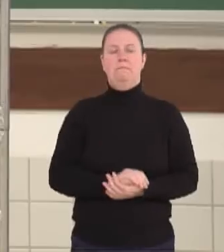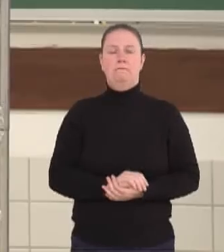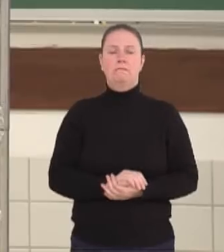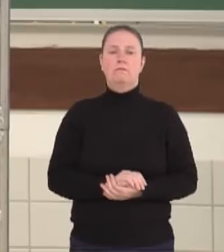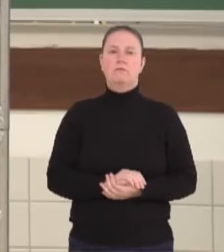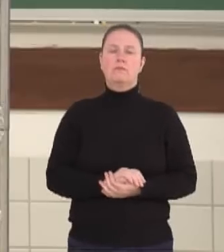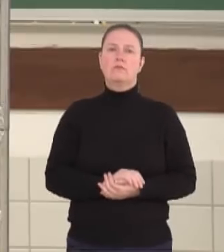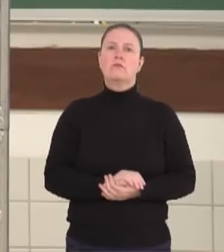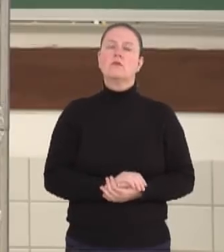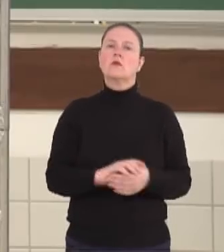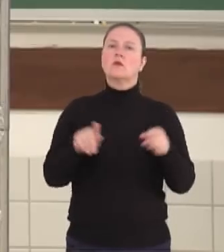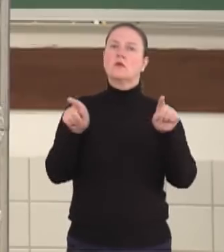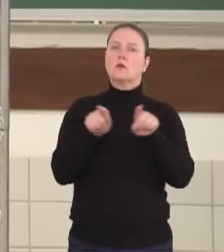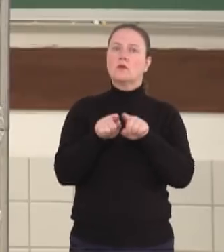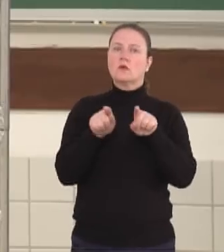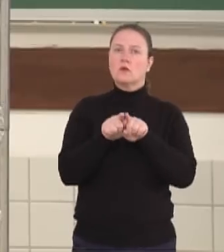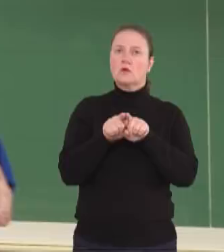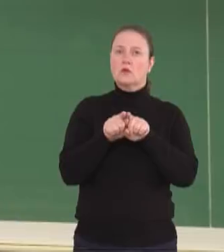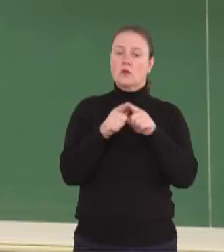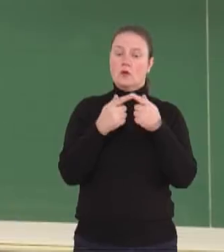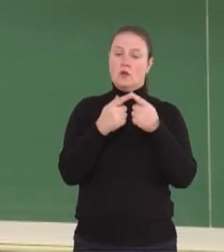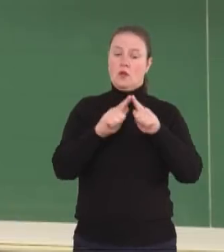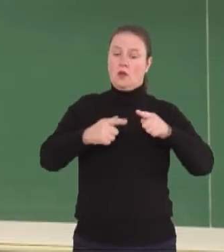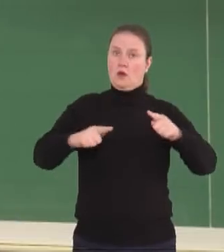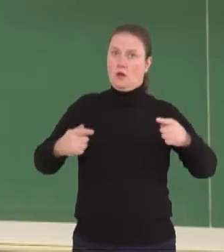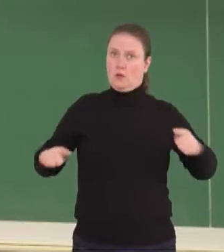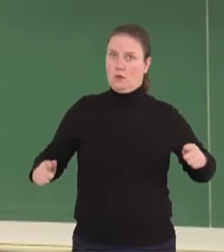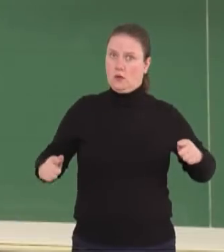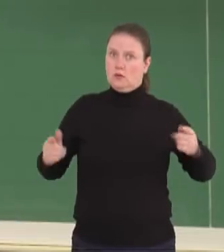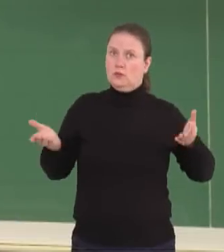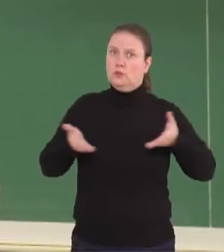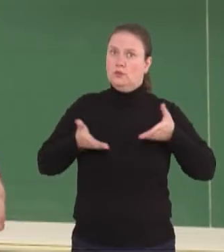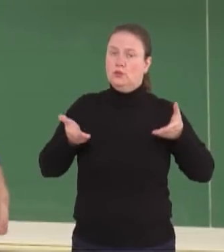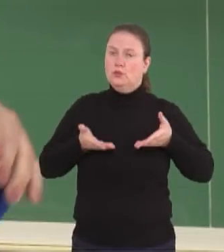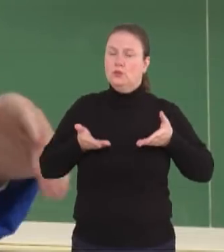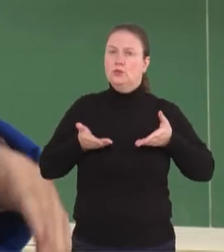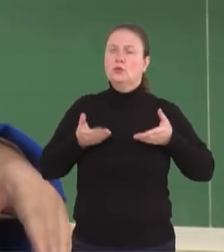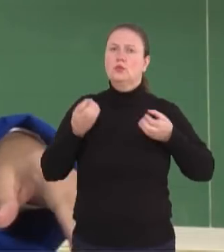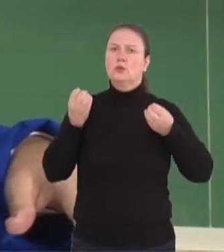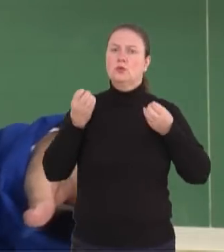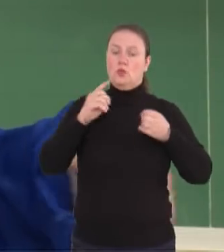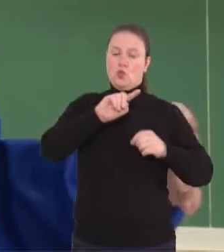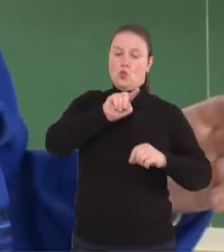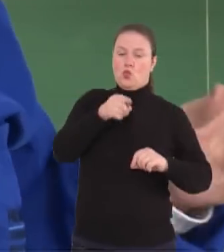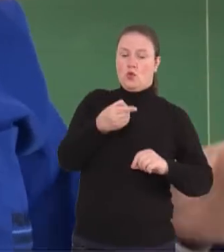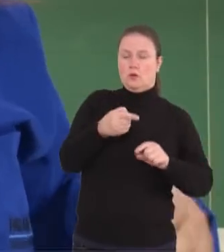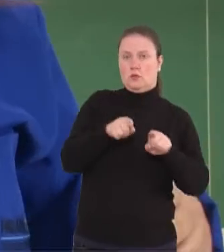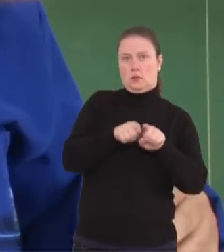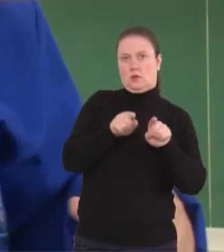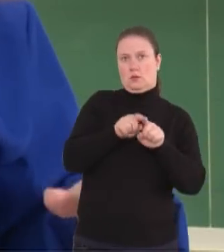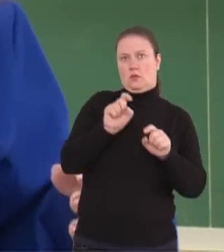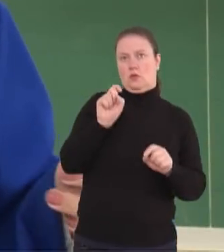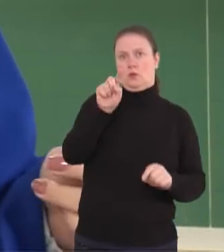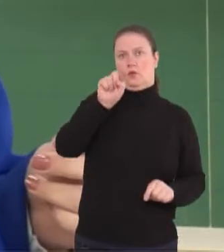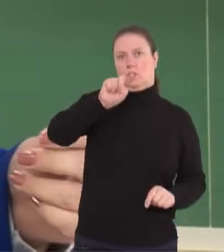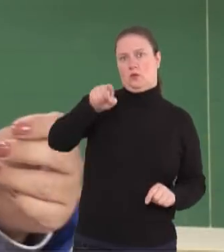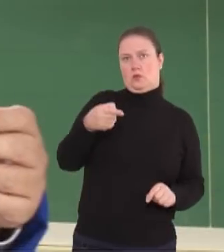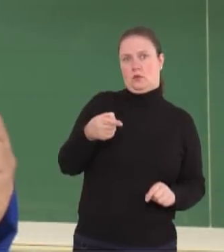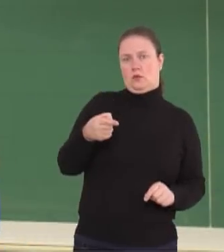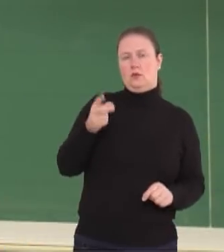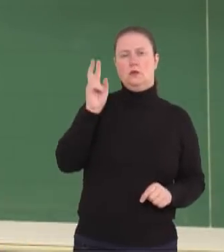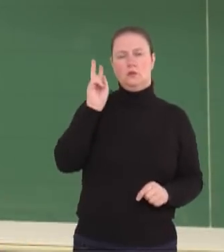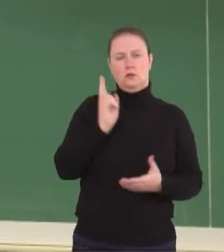ver um pouquinho. Com relação à gramática, a gente vai trabalhar aí hoje o uso da vírgula e do ponto e vírgula, né, que é sempre